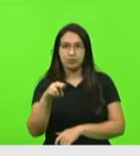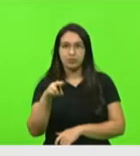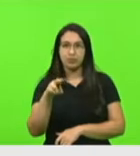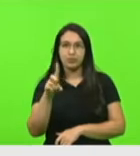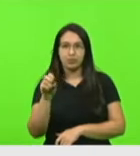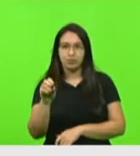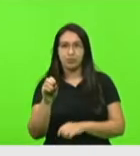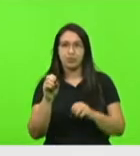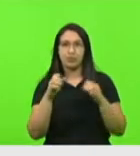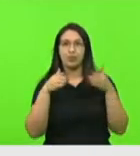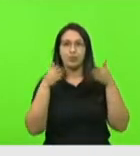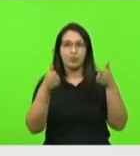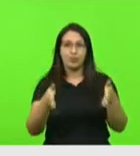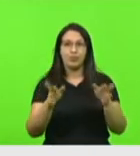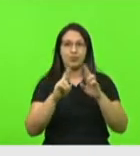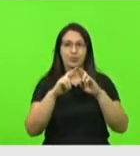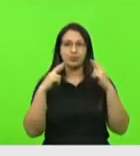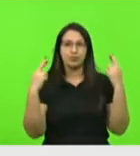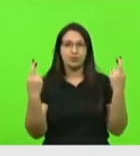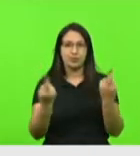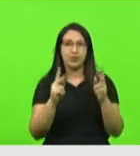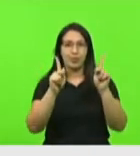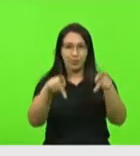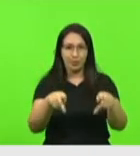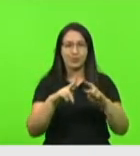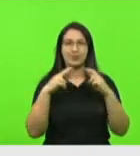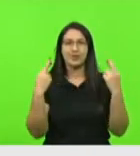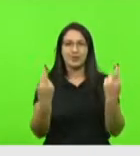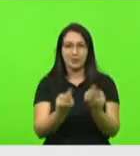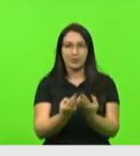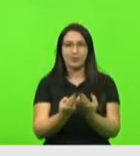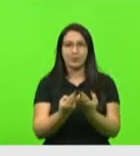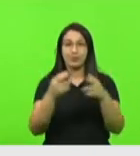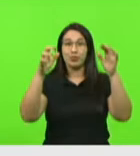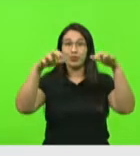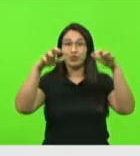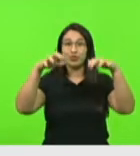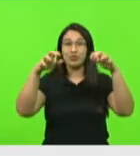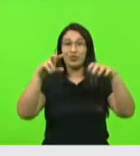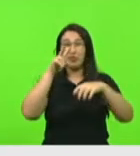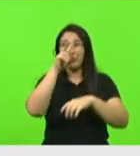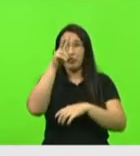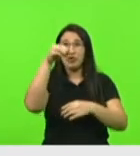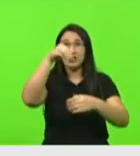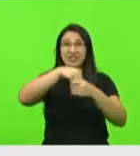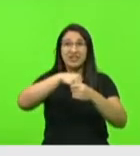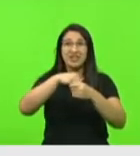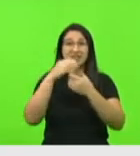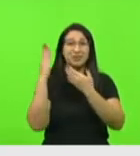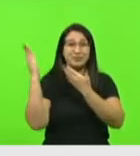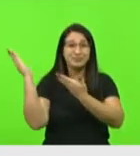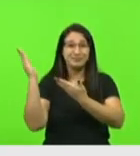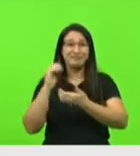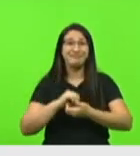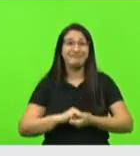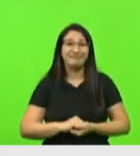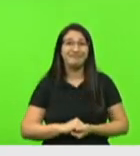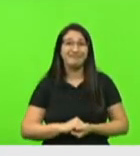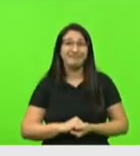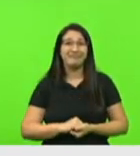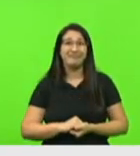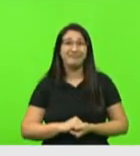escola de Pouso Redondo. Está chovendo pouco dentro. Isso é dentro da escola. Escola, deputado